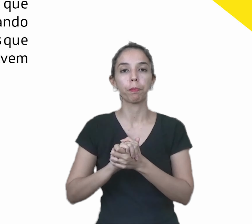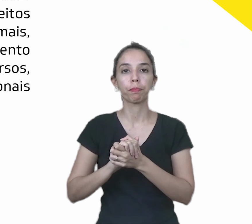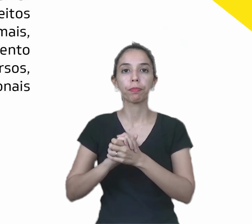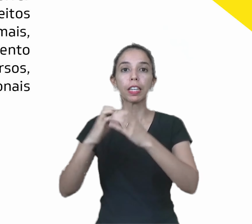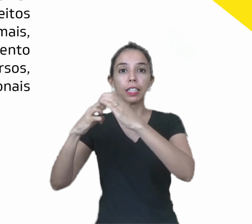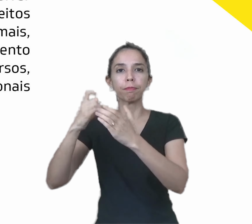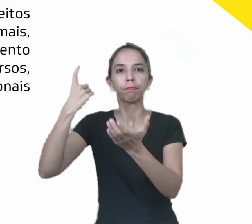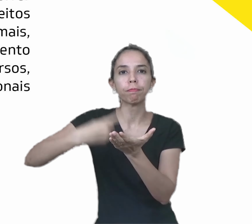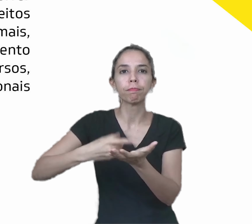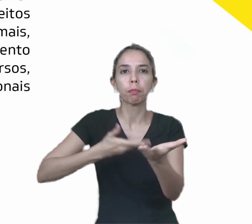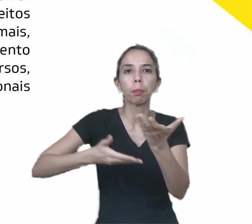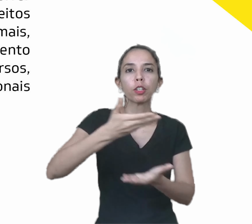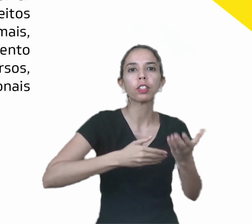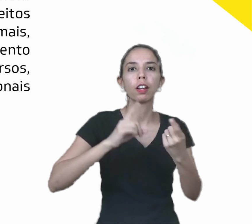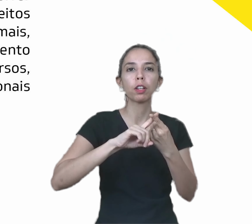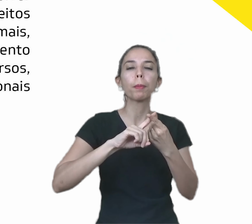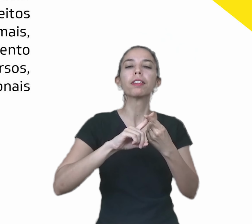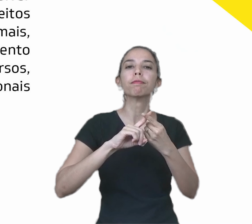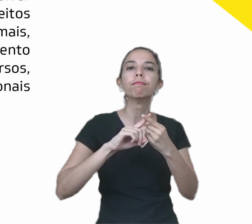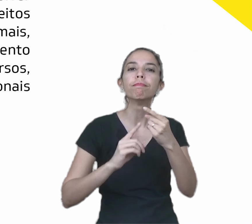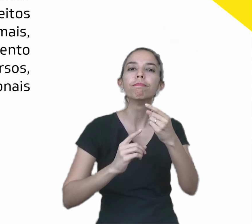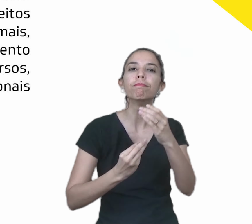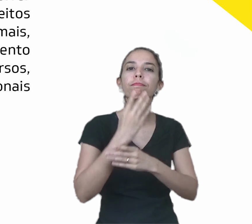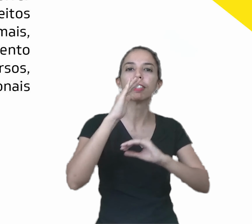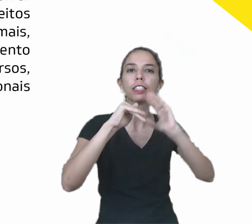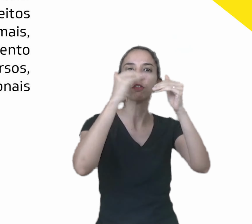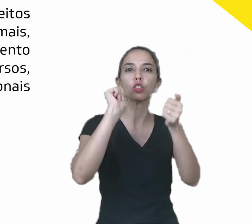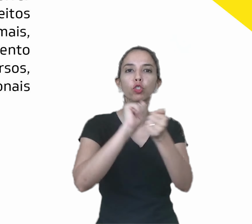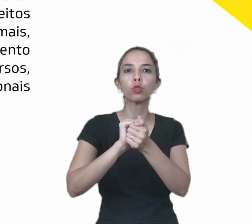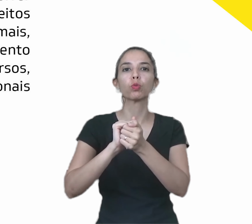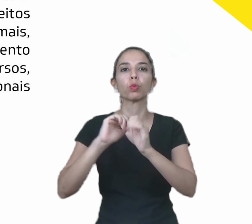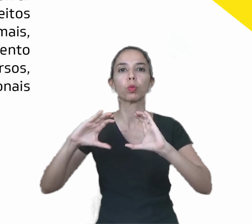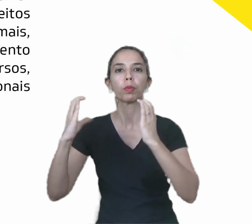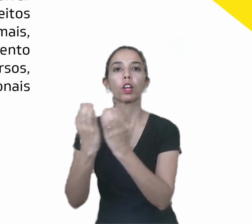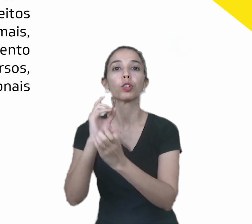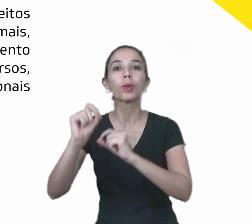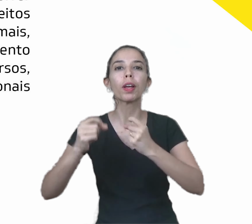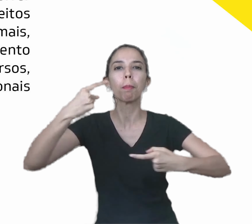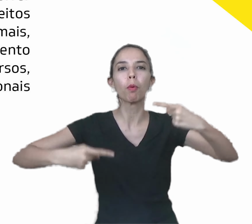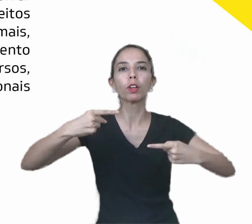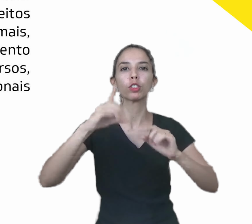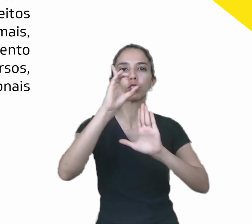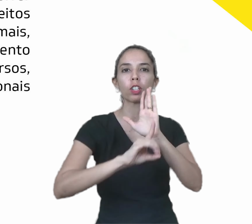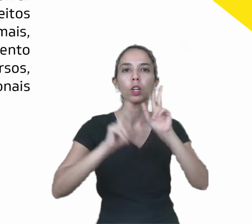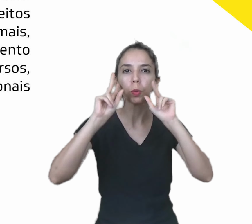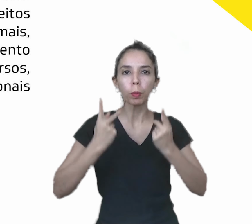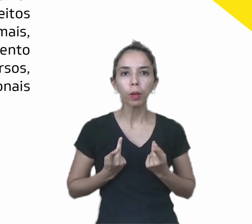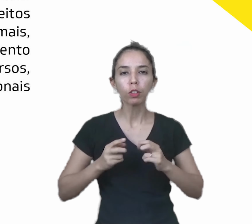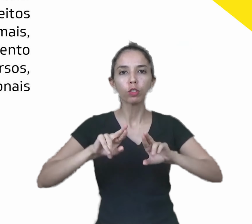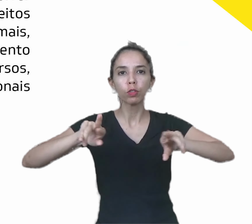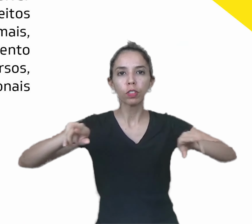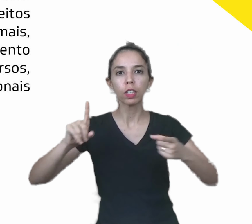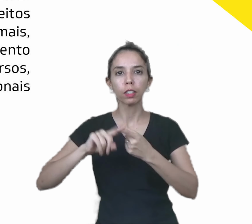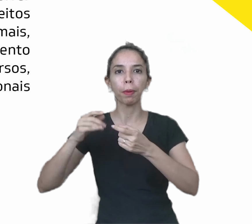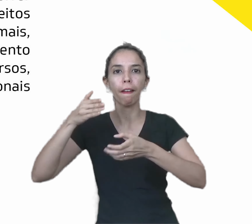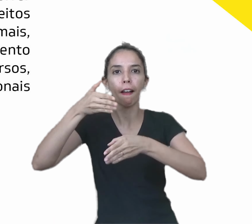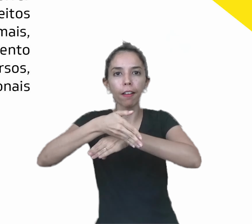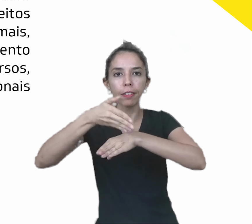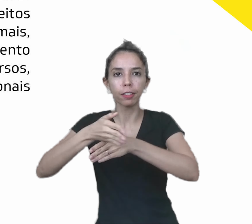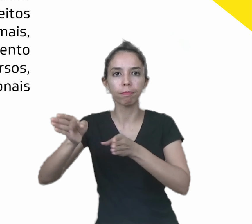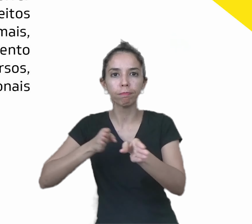O CCBJ se compromete a partilhar e desenvolver junto com a comunidade uma política dos direitos